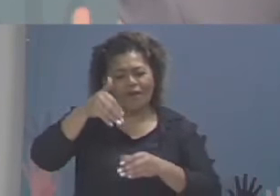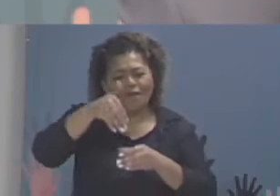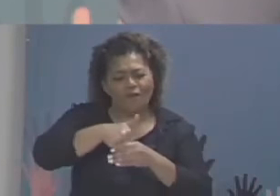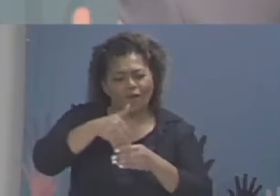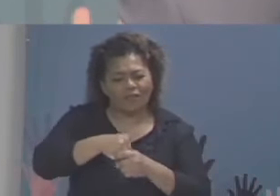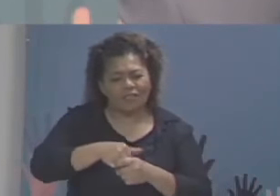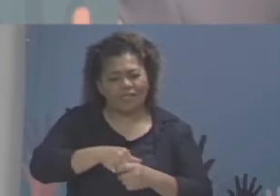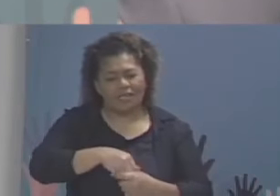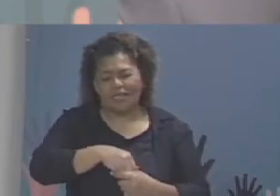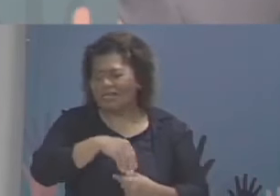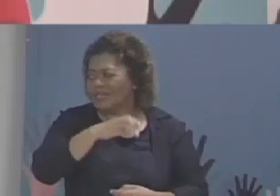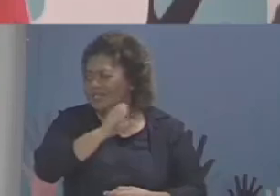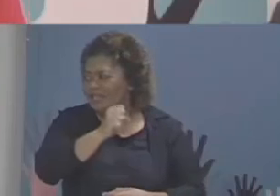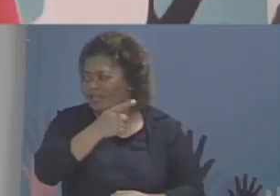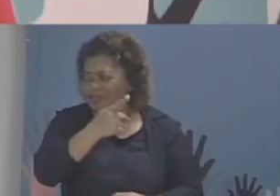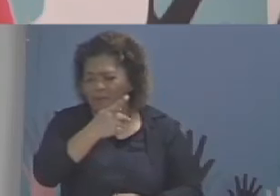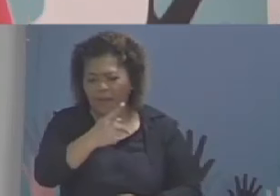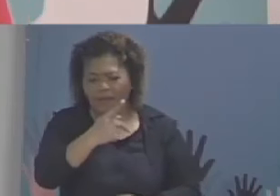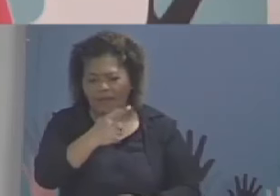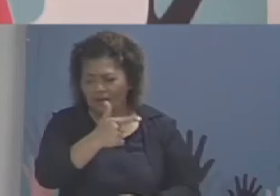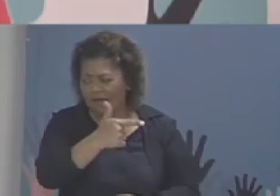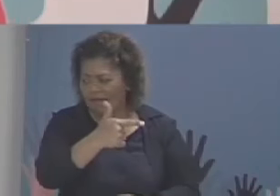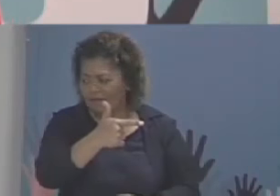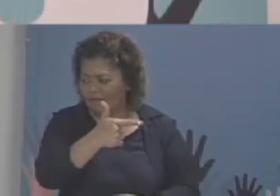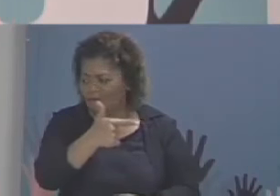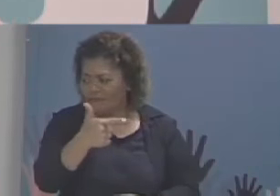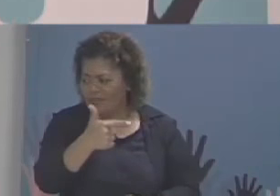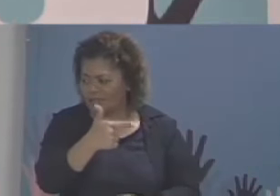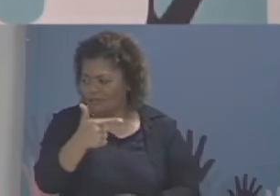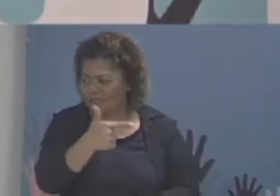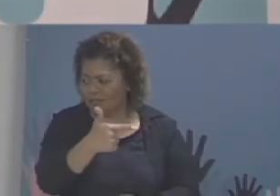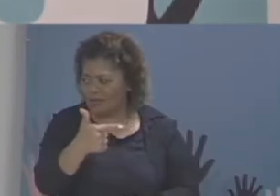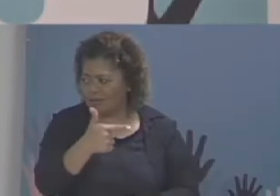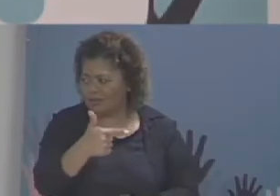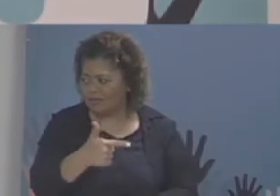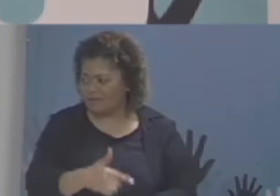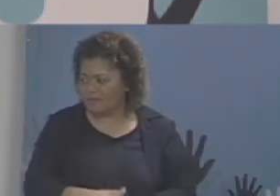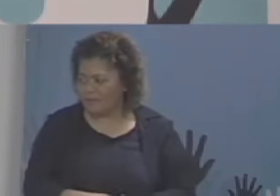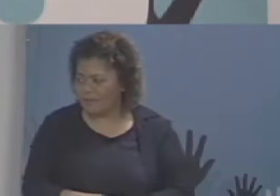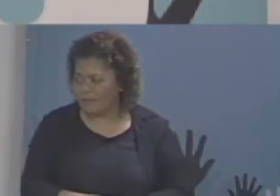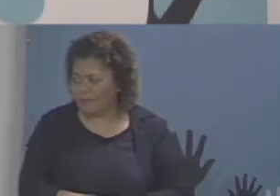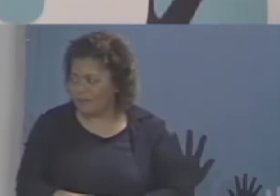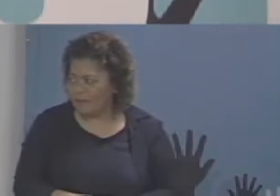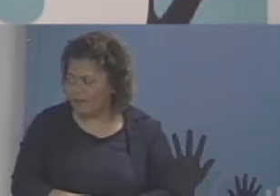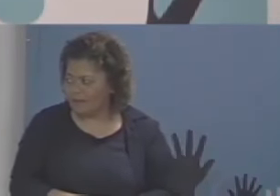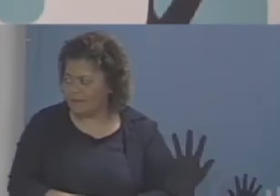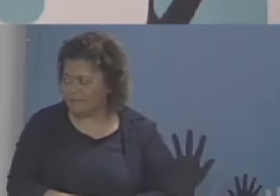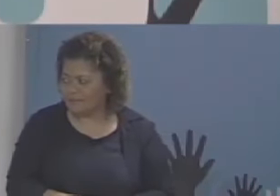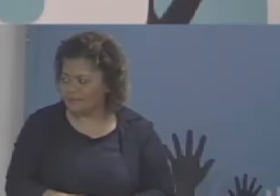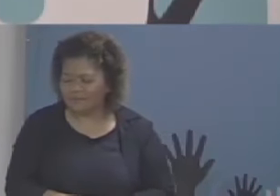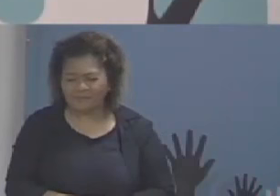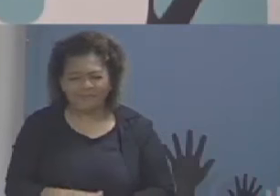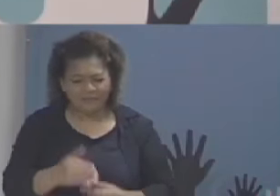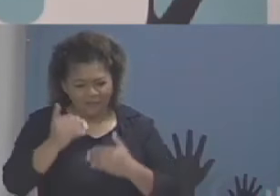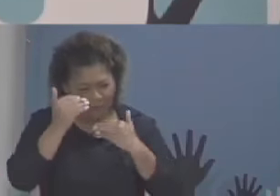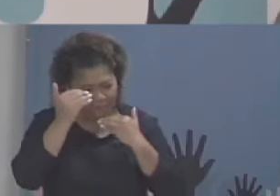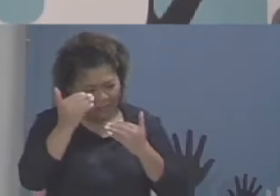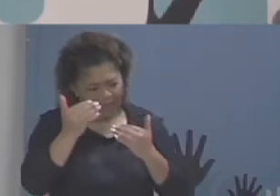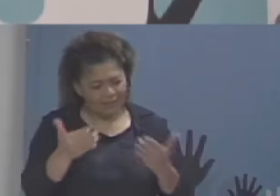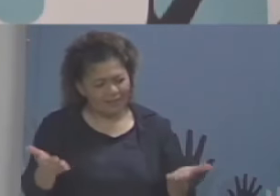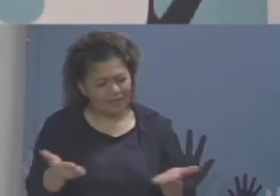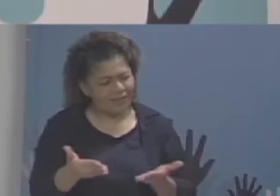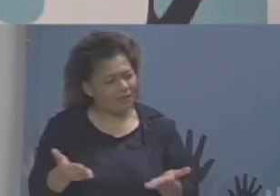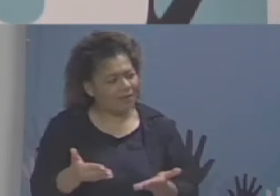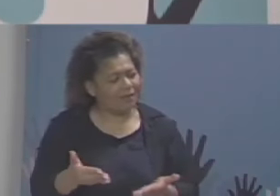e construa o futuro da nossa profissão. Obrigado, candidato. Convidamos agora